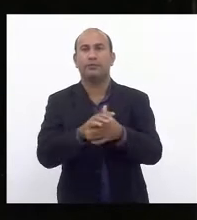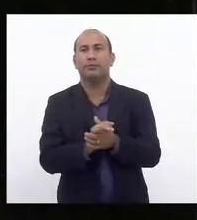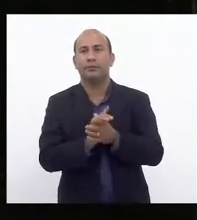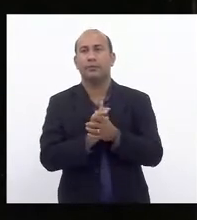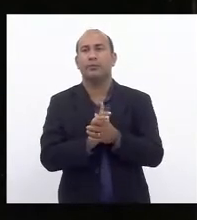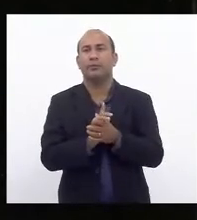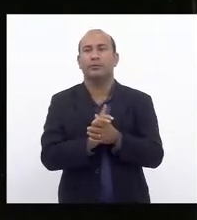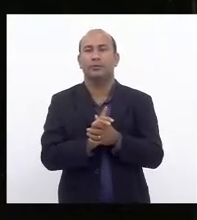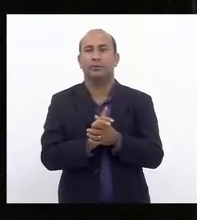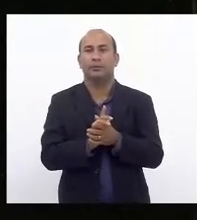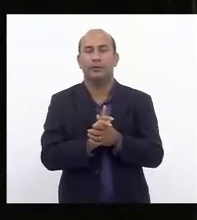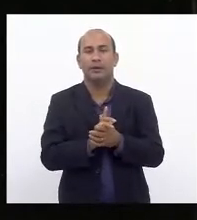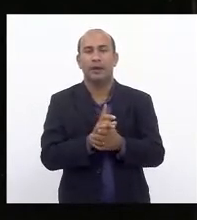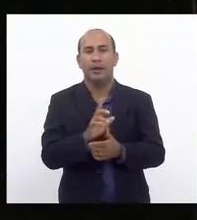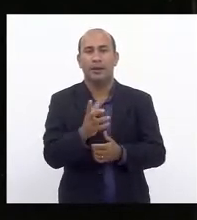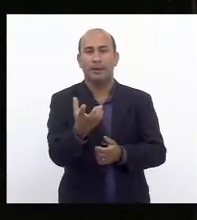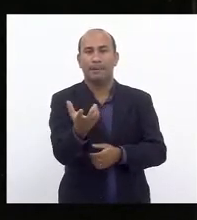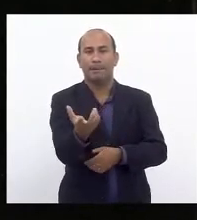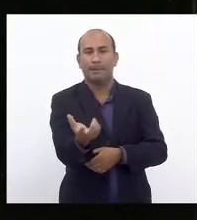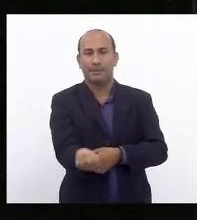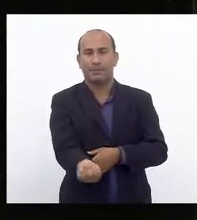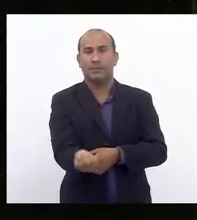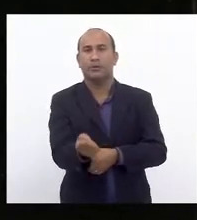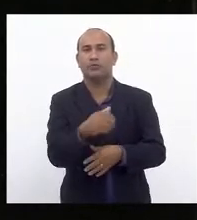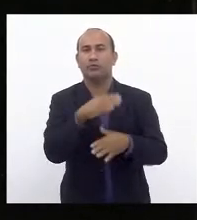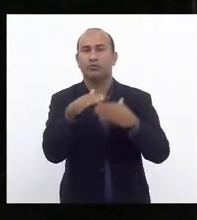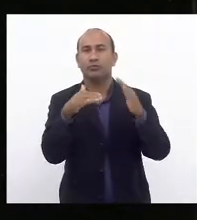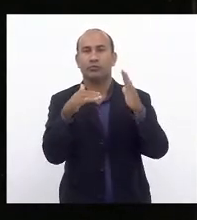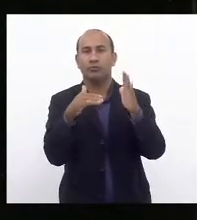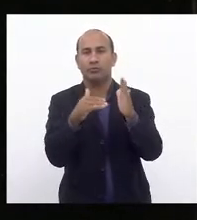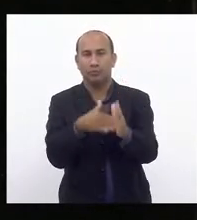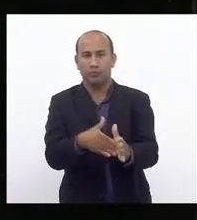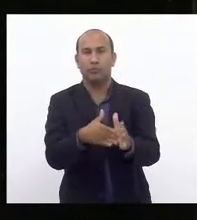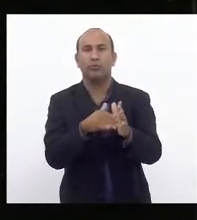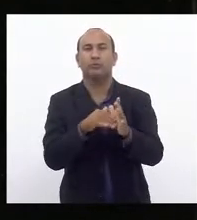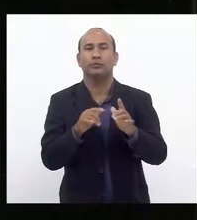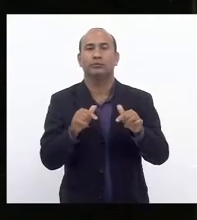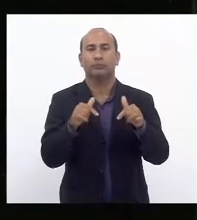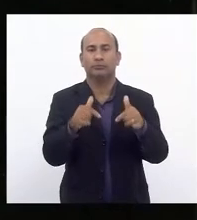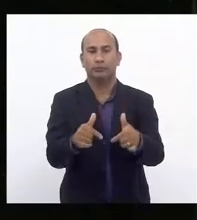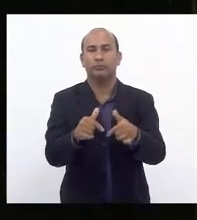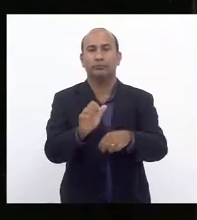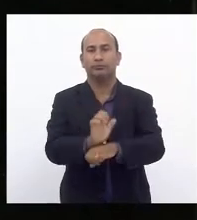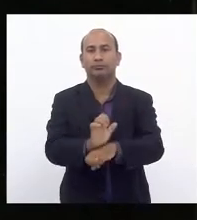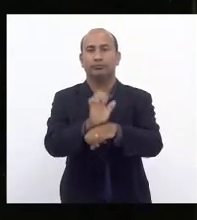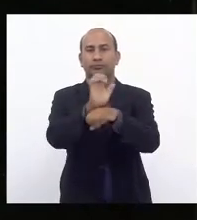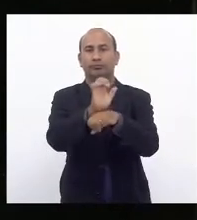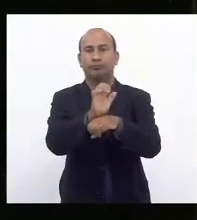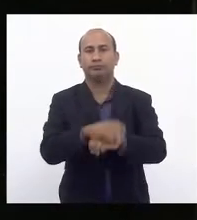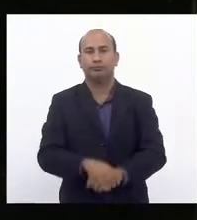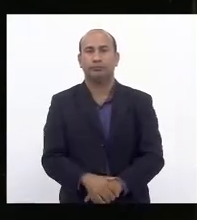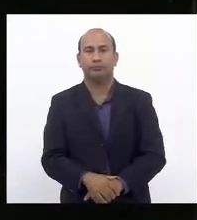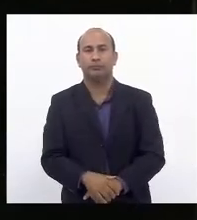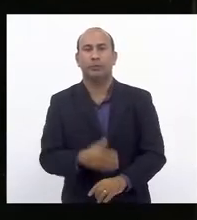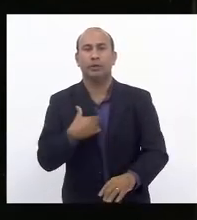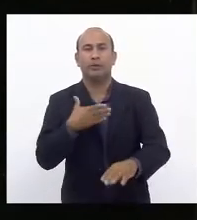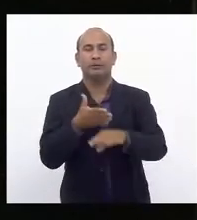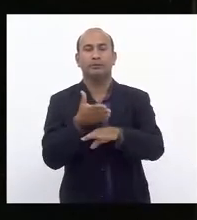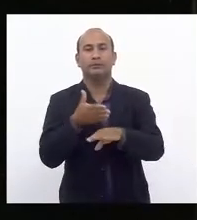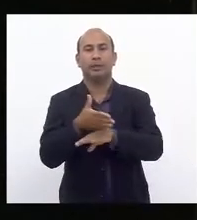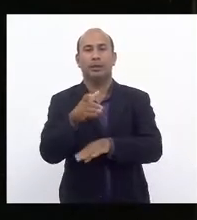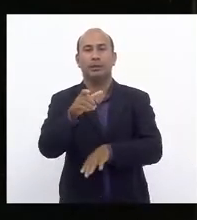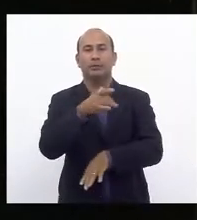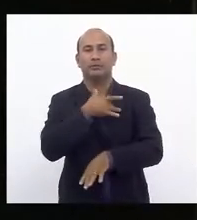inativos e pensionistas de toda a esfera do funcionalismo estadual, o acesso a um plano